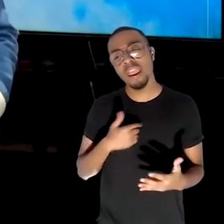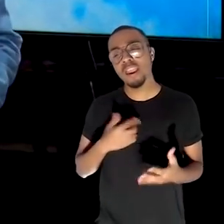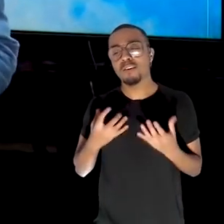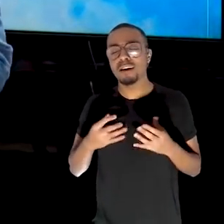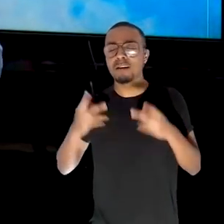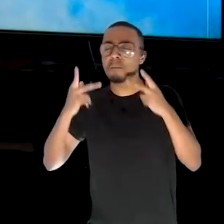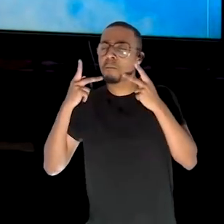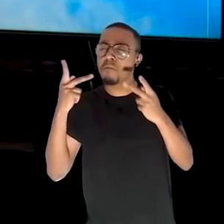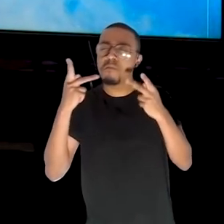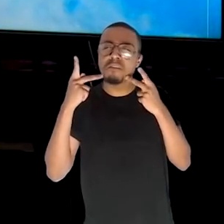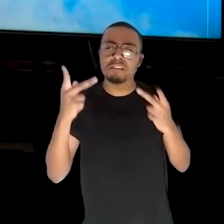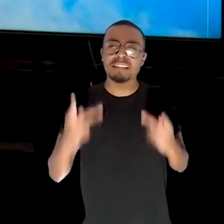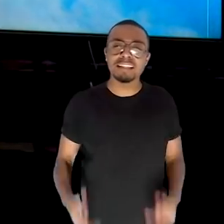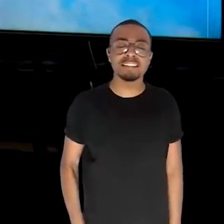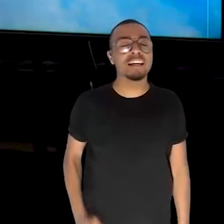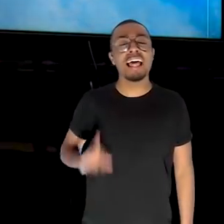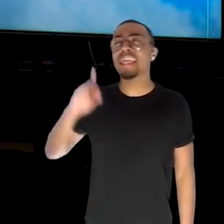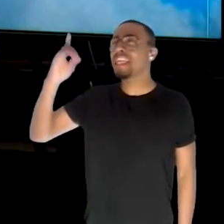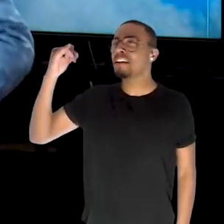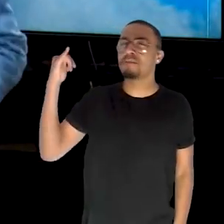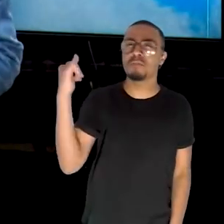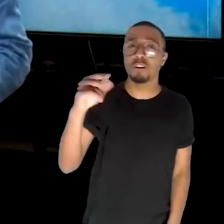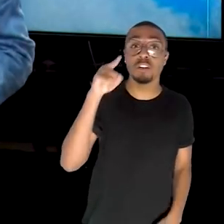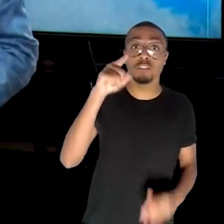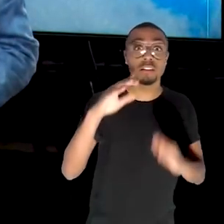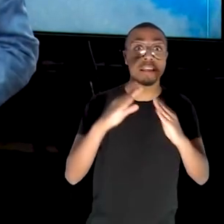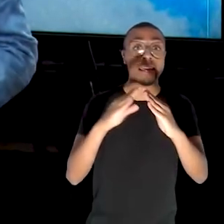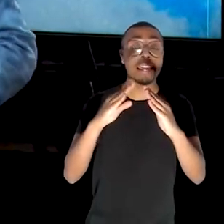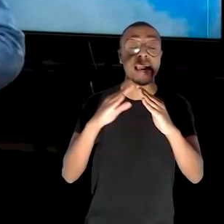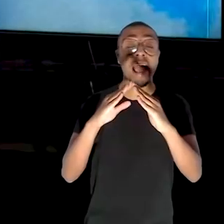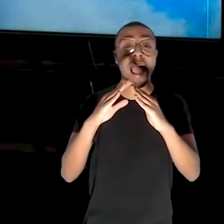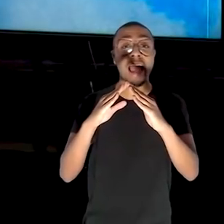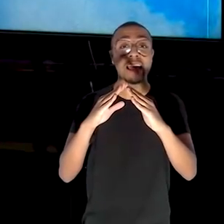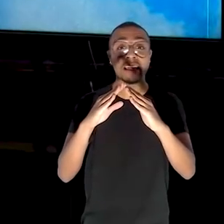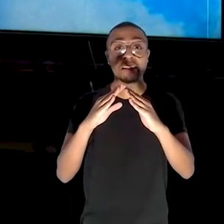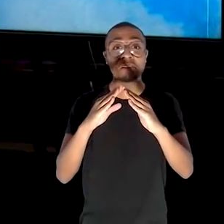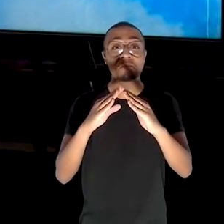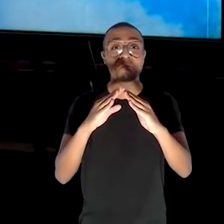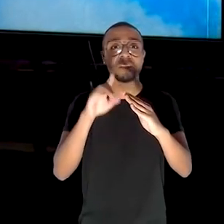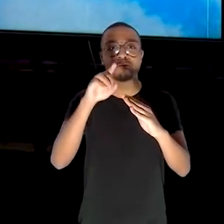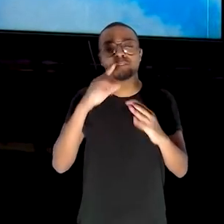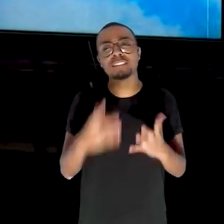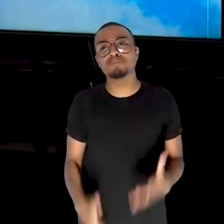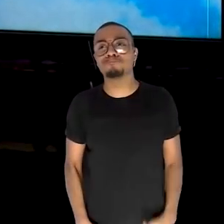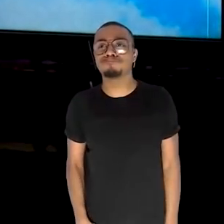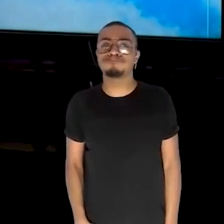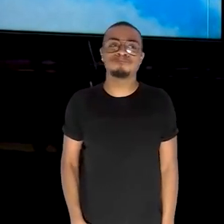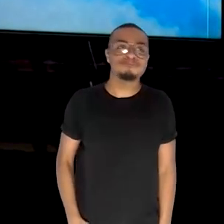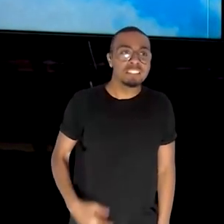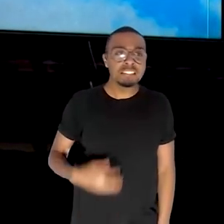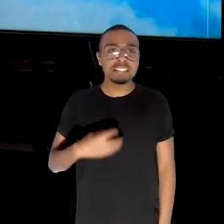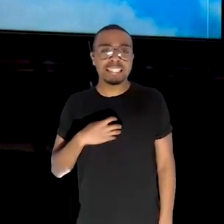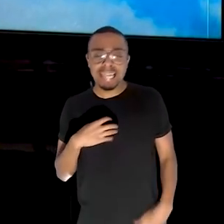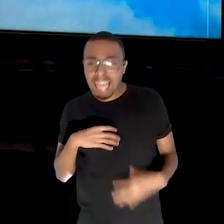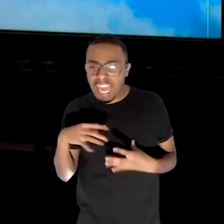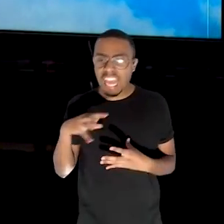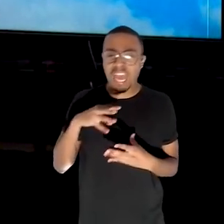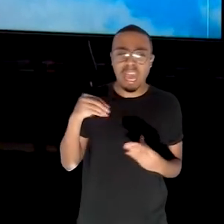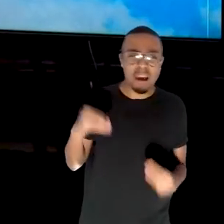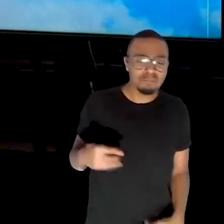nome do Senhor Jesus. Se Deus está falando aqui, você que está em casa, se você tem curtido aí, sei lá porquê, na tua alma, uma fase